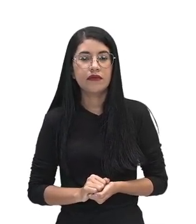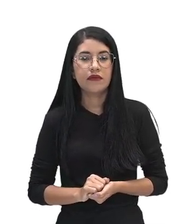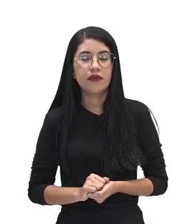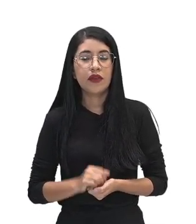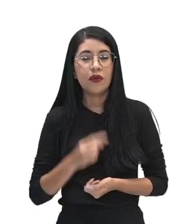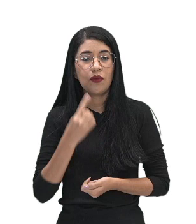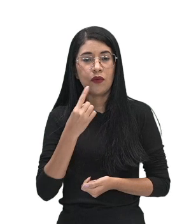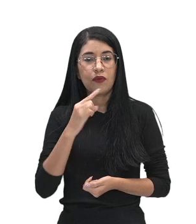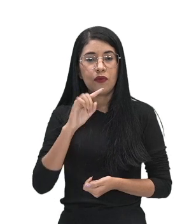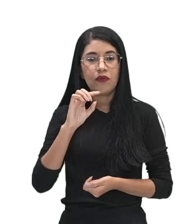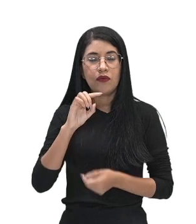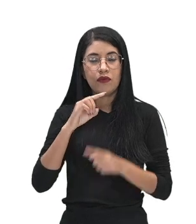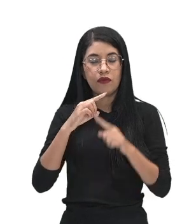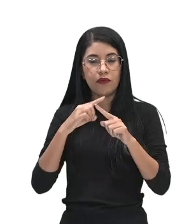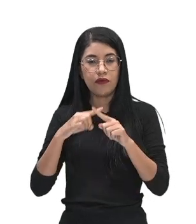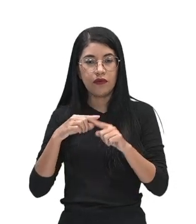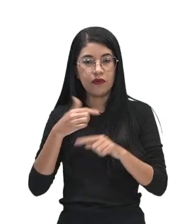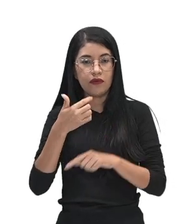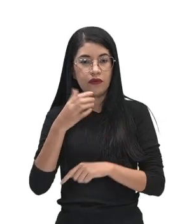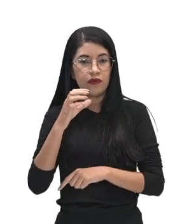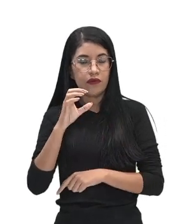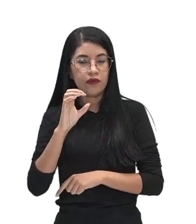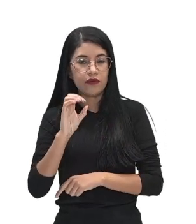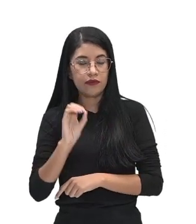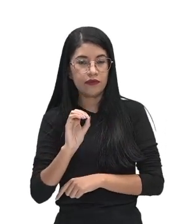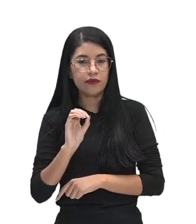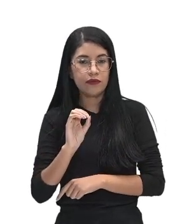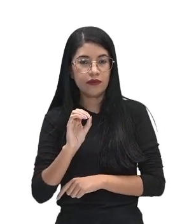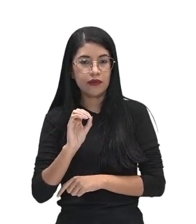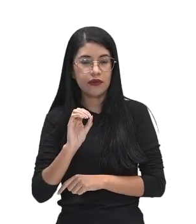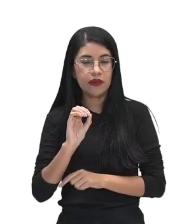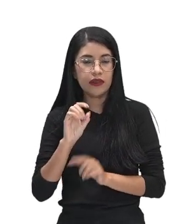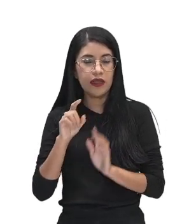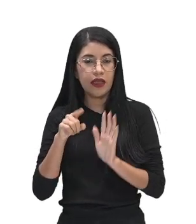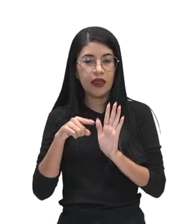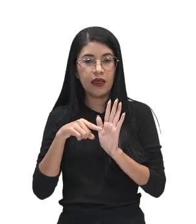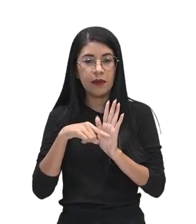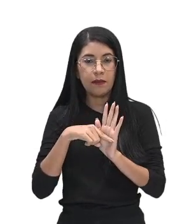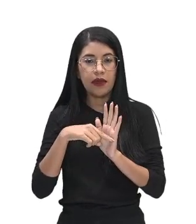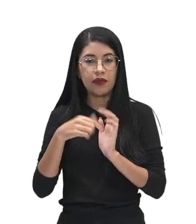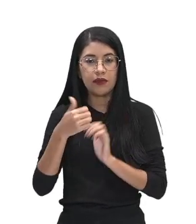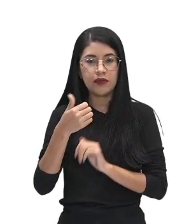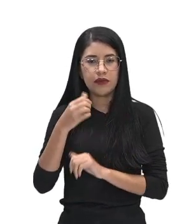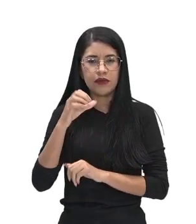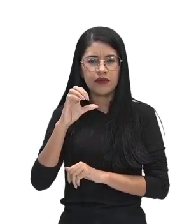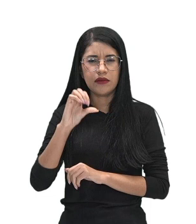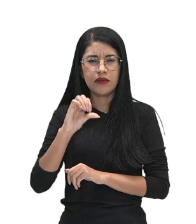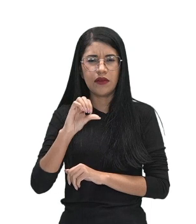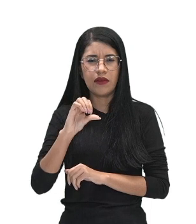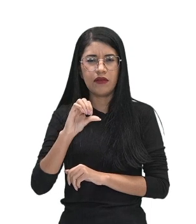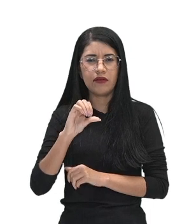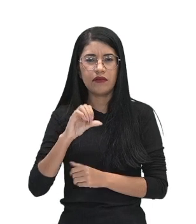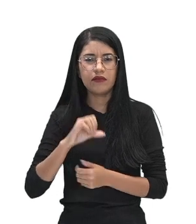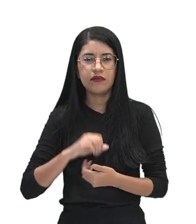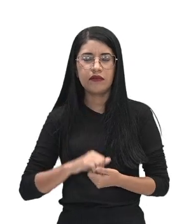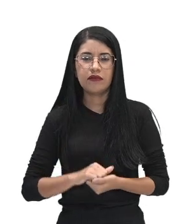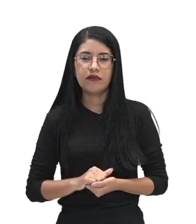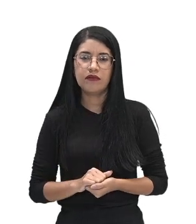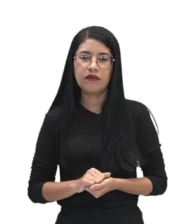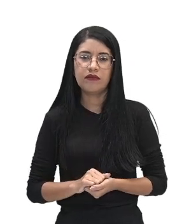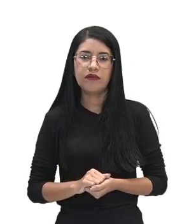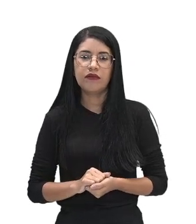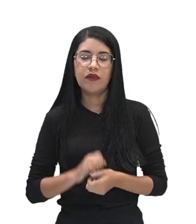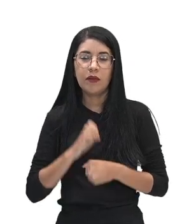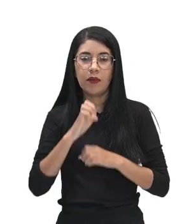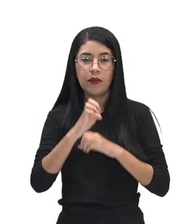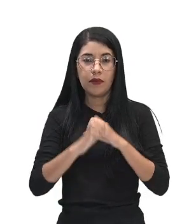vezes 10, aí eu andei com a vírgula 3 casas, a 19 elétrons, tá? Que são os portadores